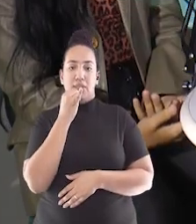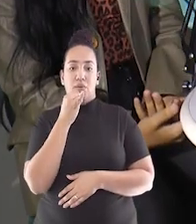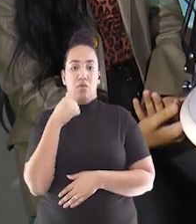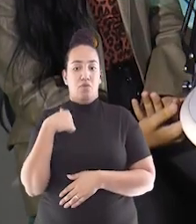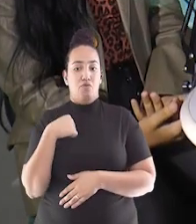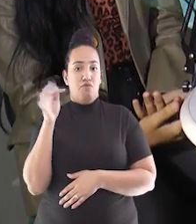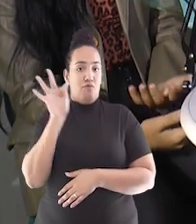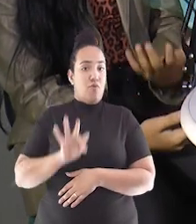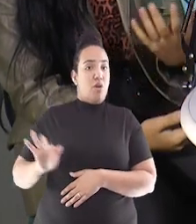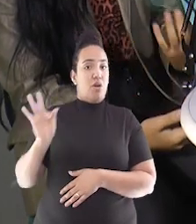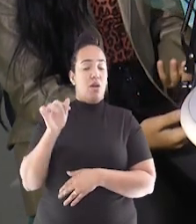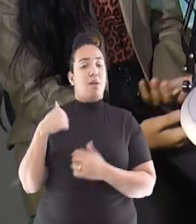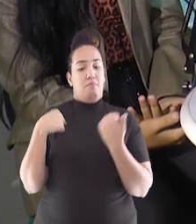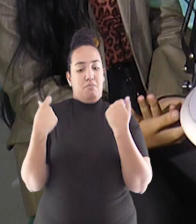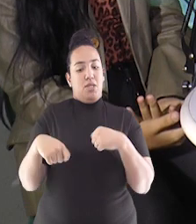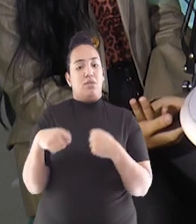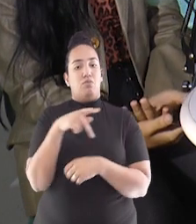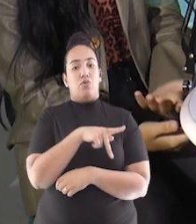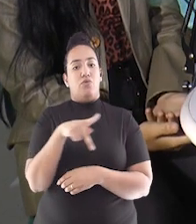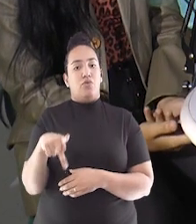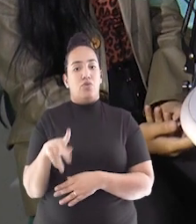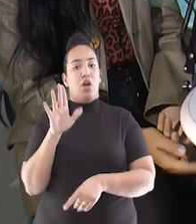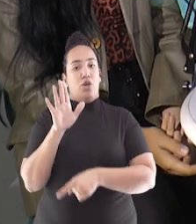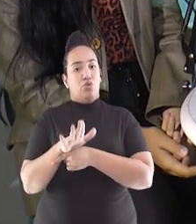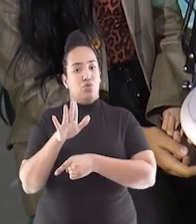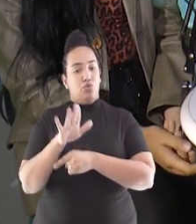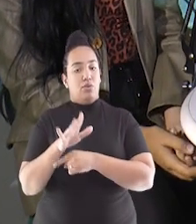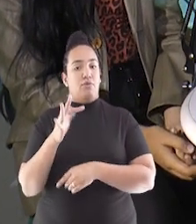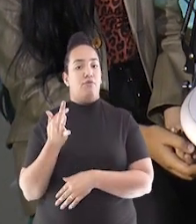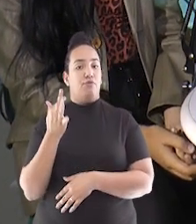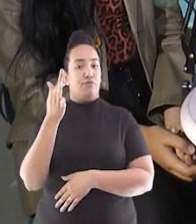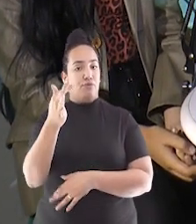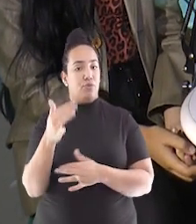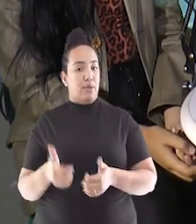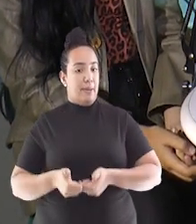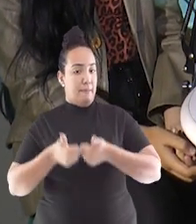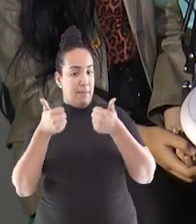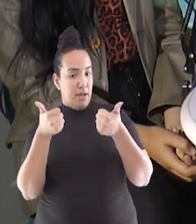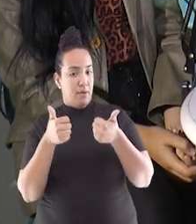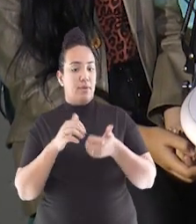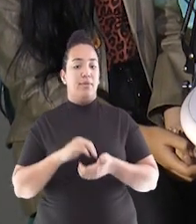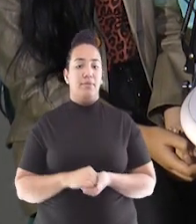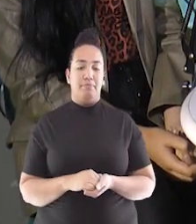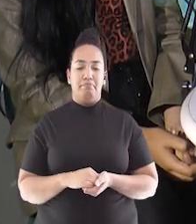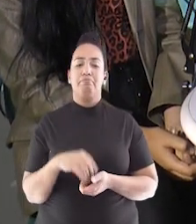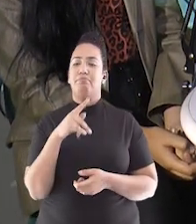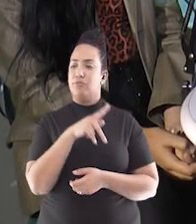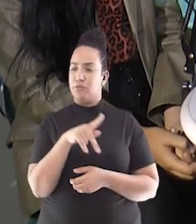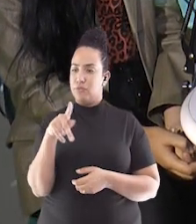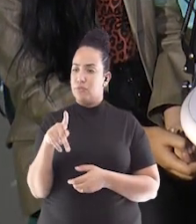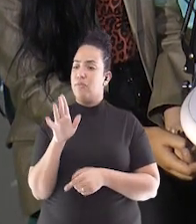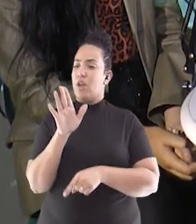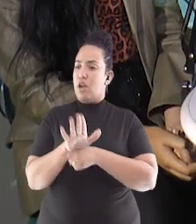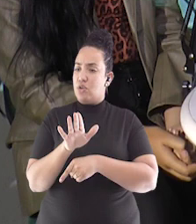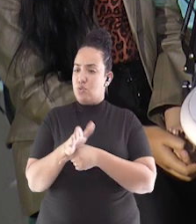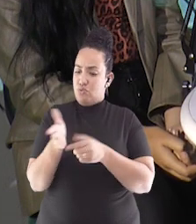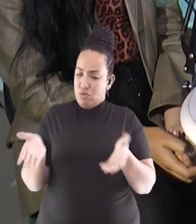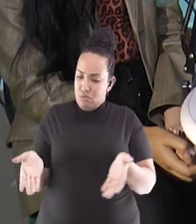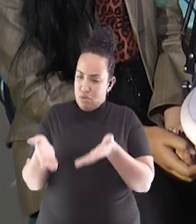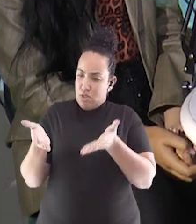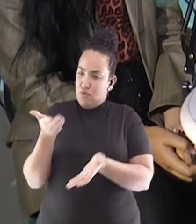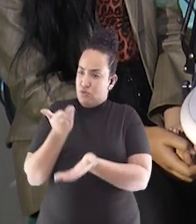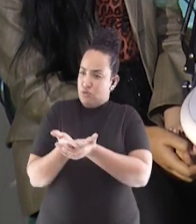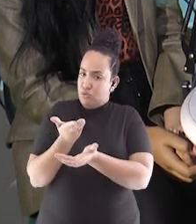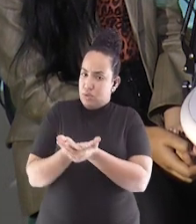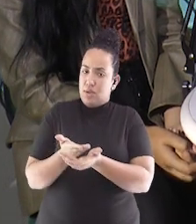eu preciso deles para, ter um futuro que eu quero. Legal. Os professores ajudam bastante, eles incentivam a gente a